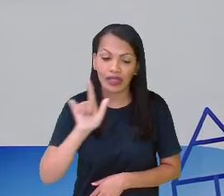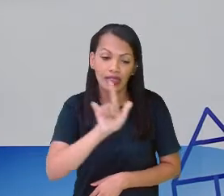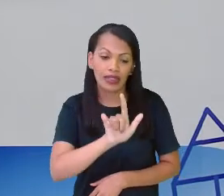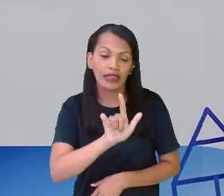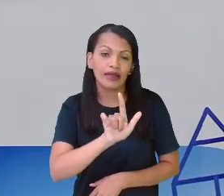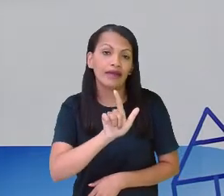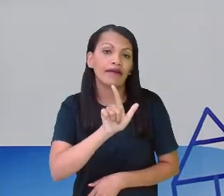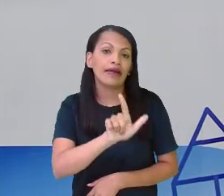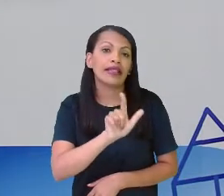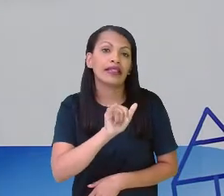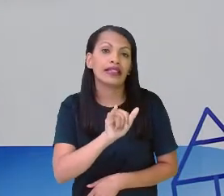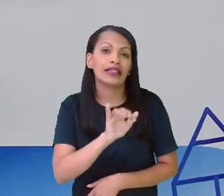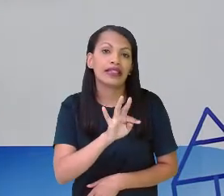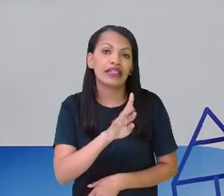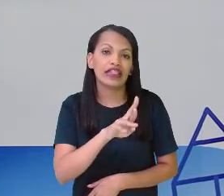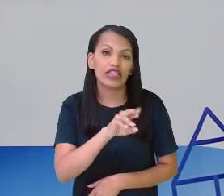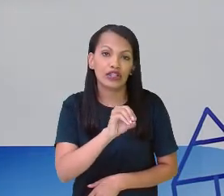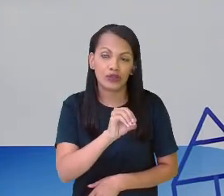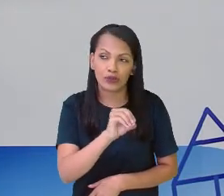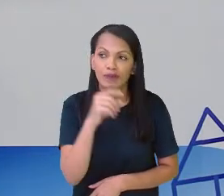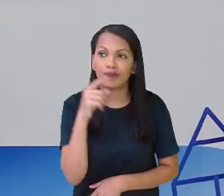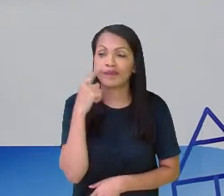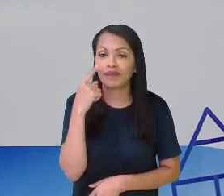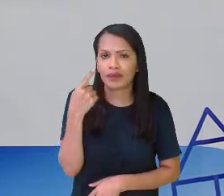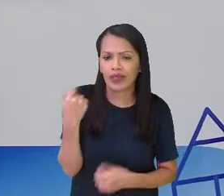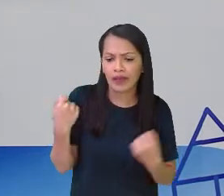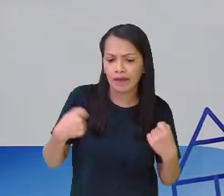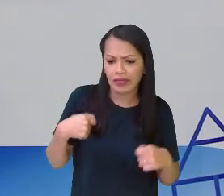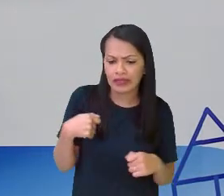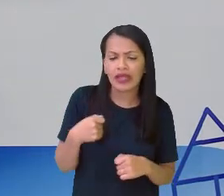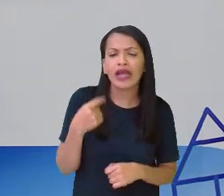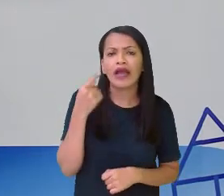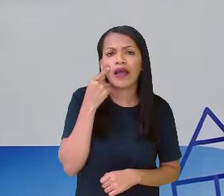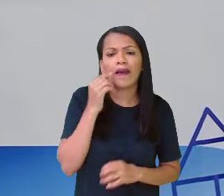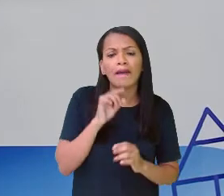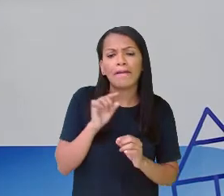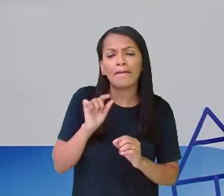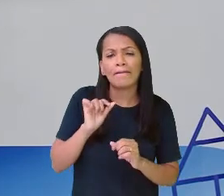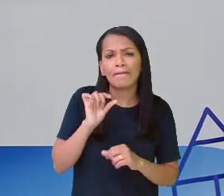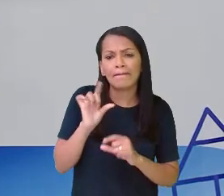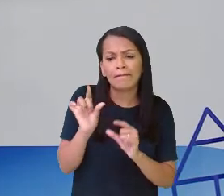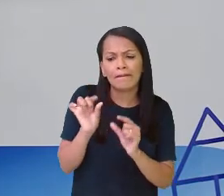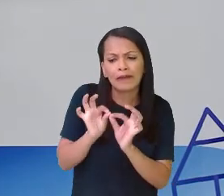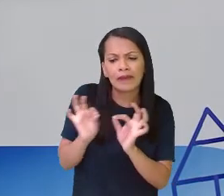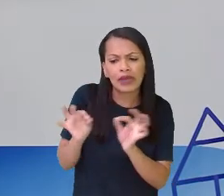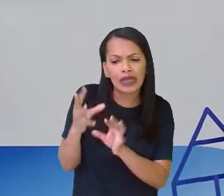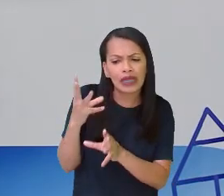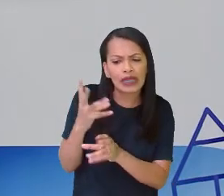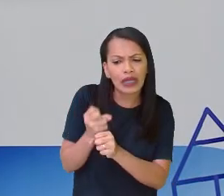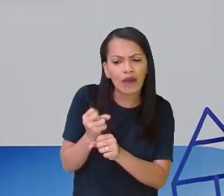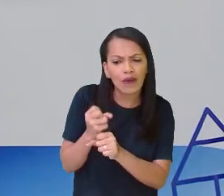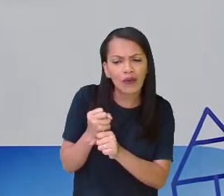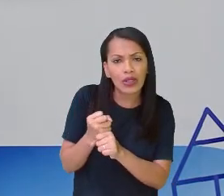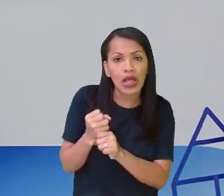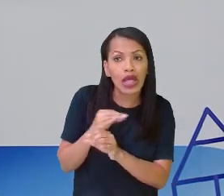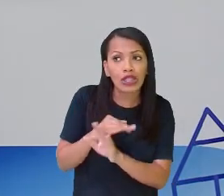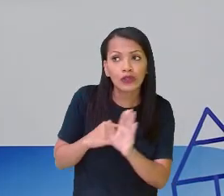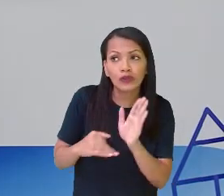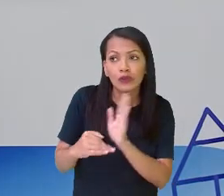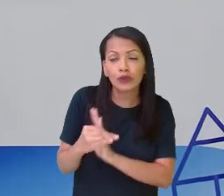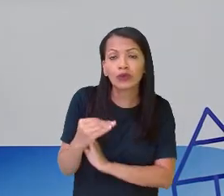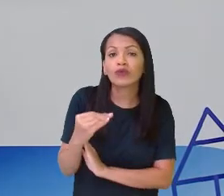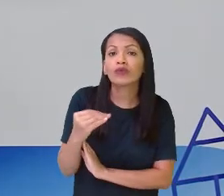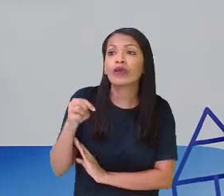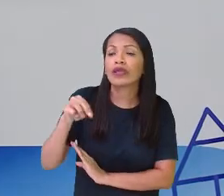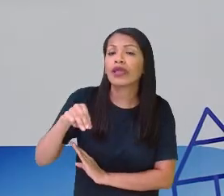né? Imagina se eu precisasse medir tudo em mililitro. Seria mais difícil. Se eu fosse